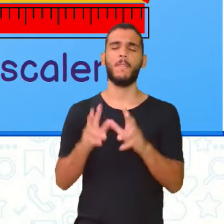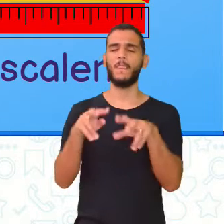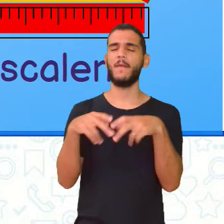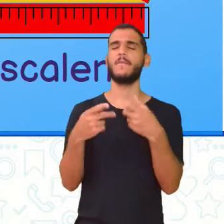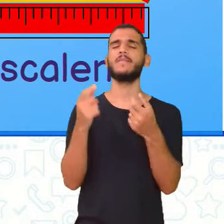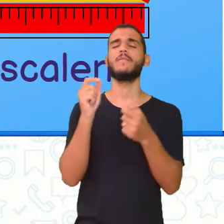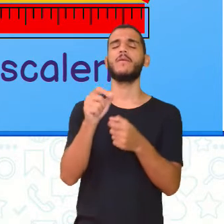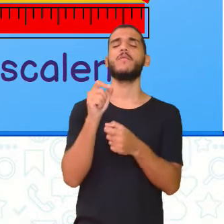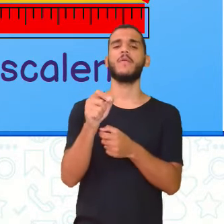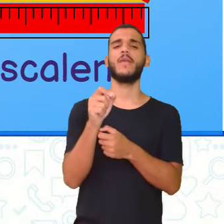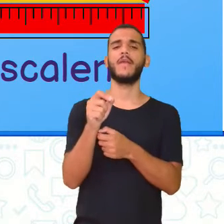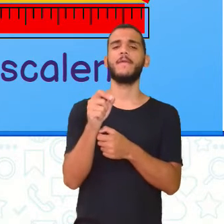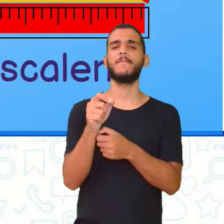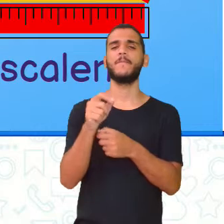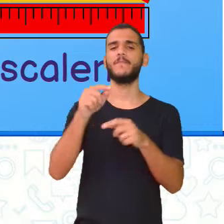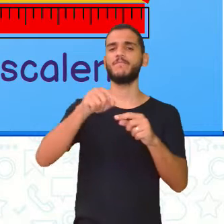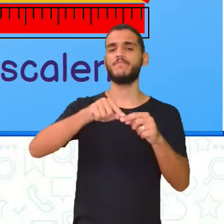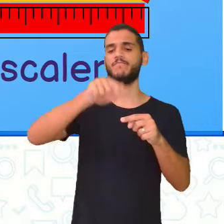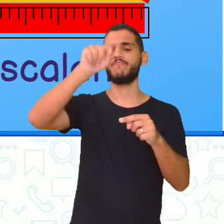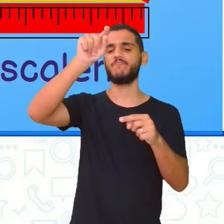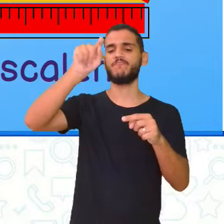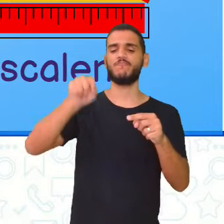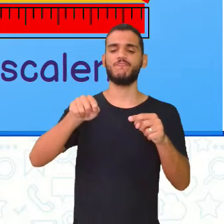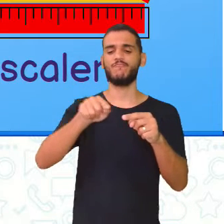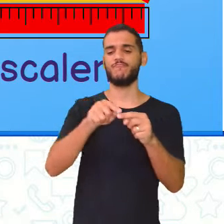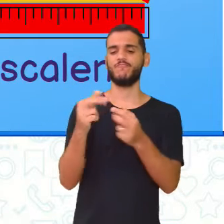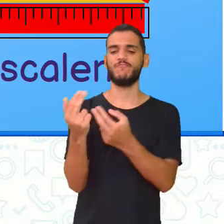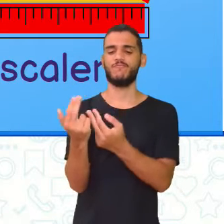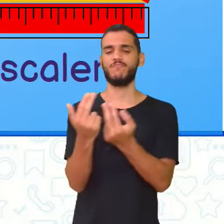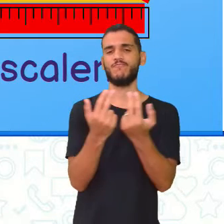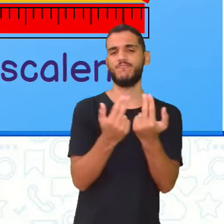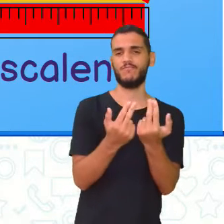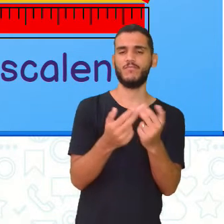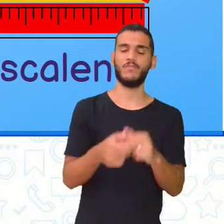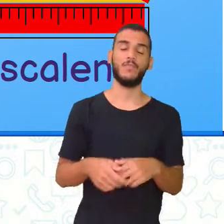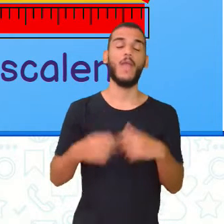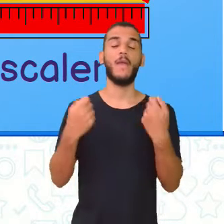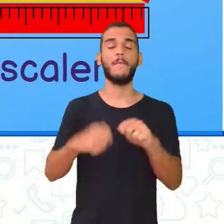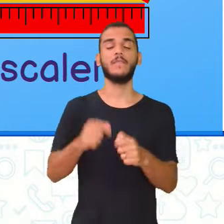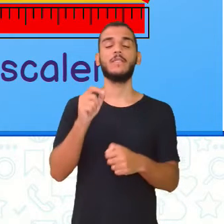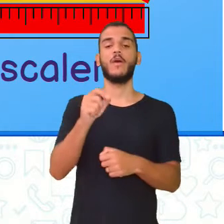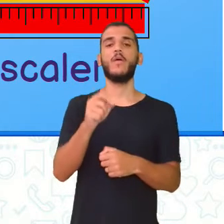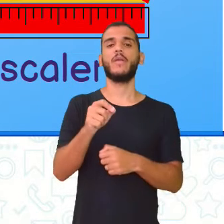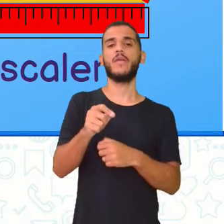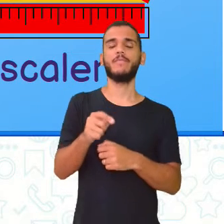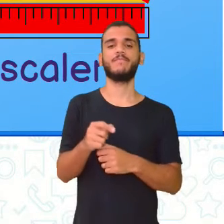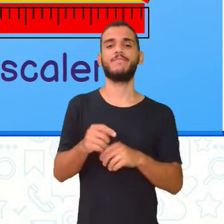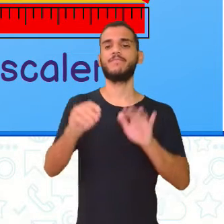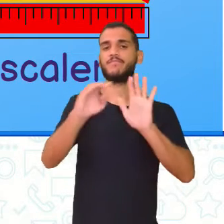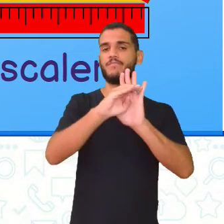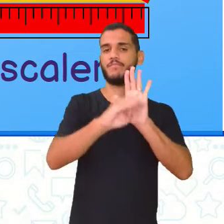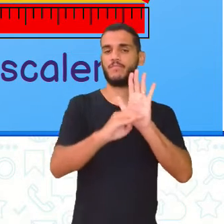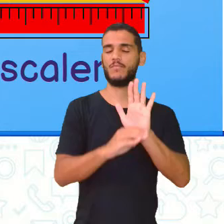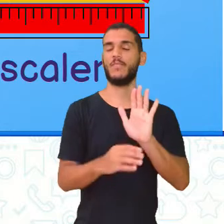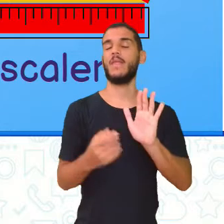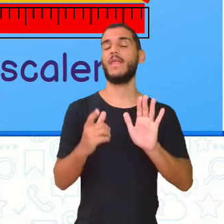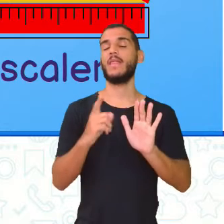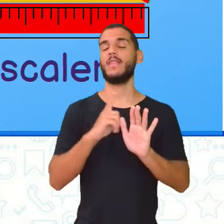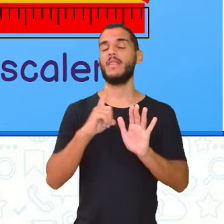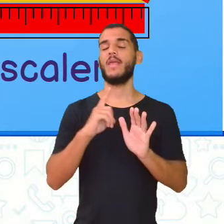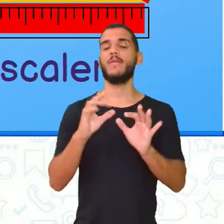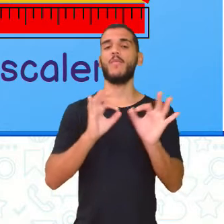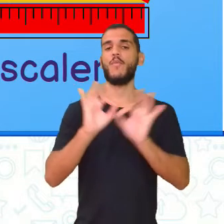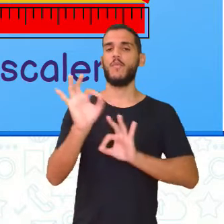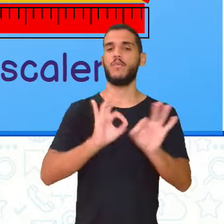O que vocês vão precisar nessa questão de classificação? Associar o nome